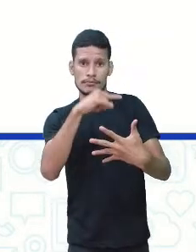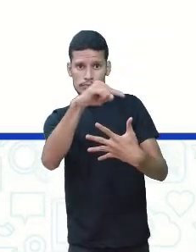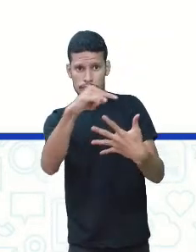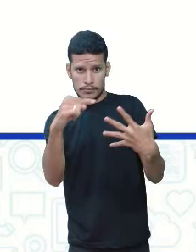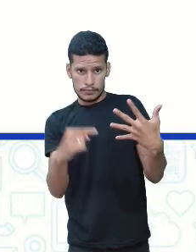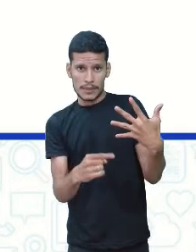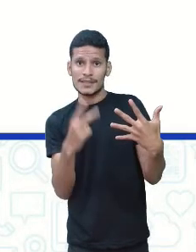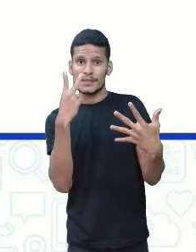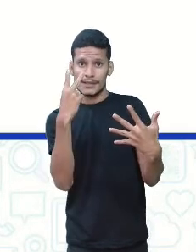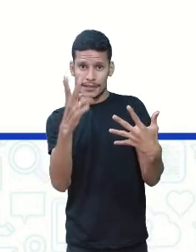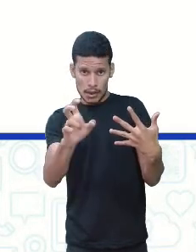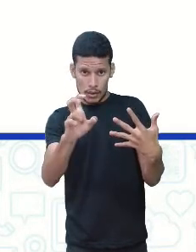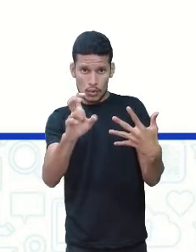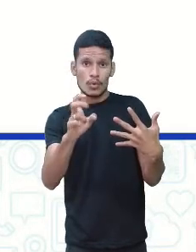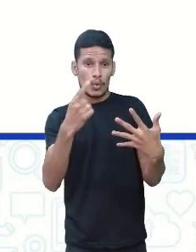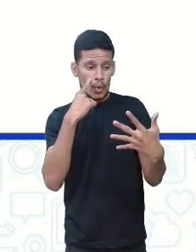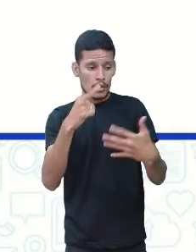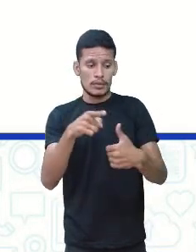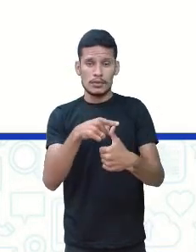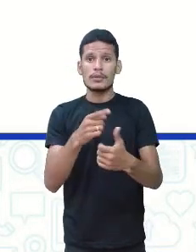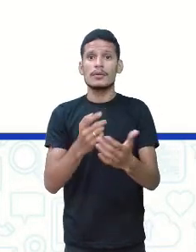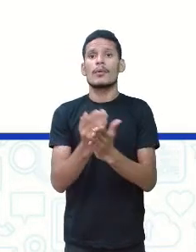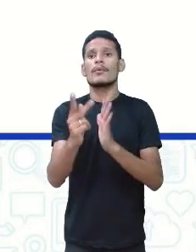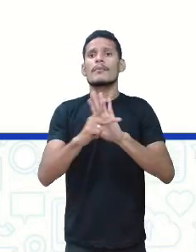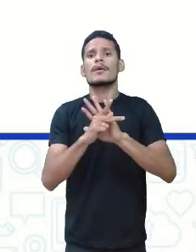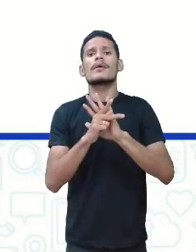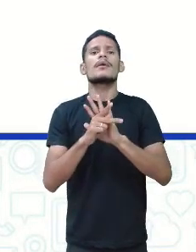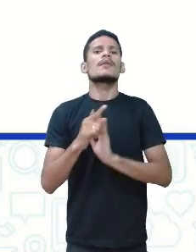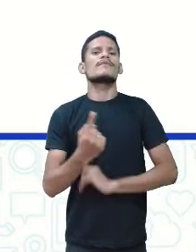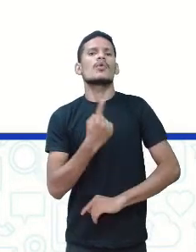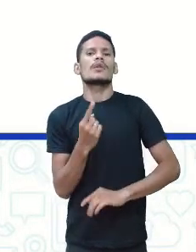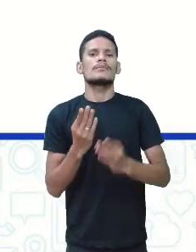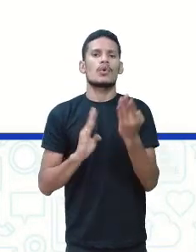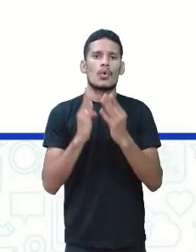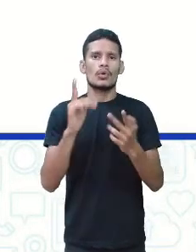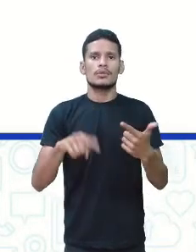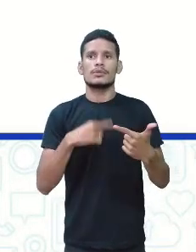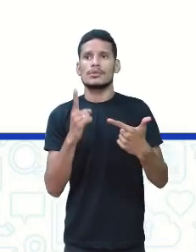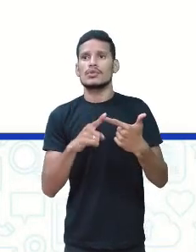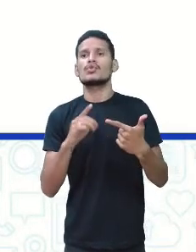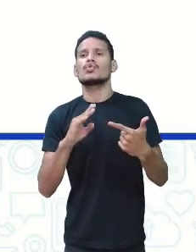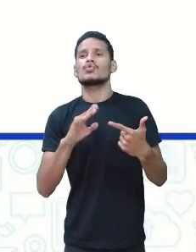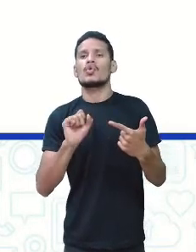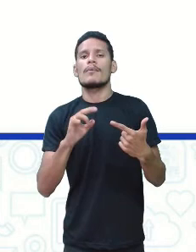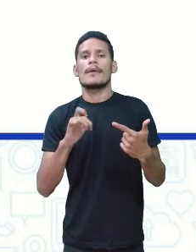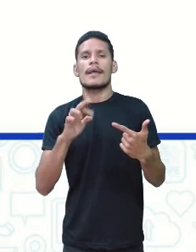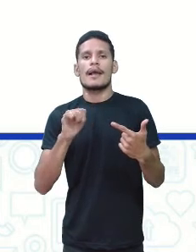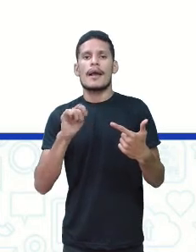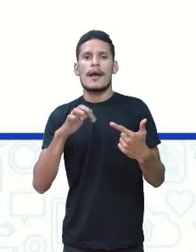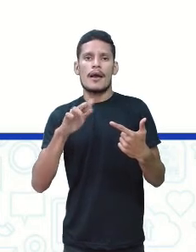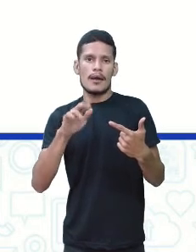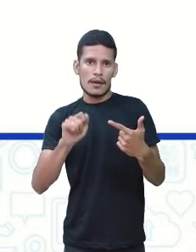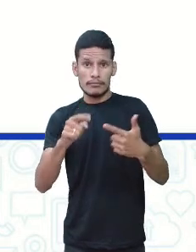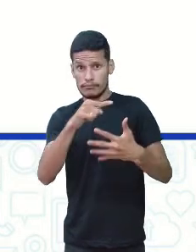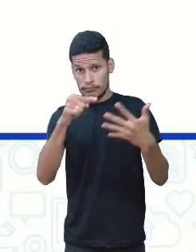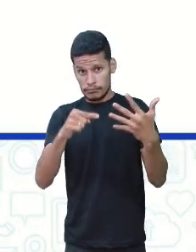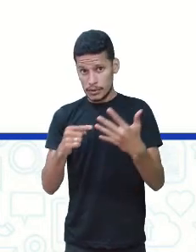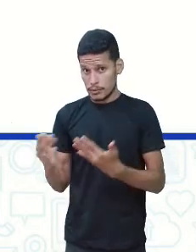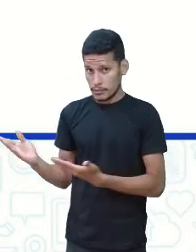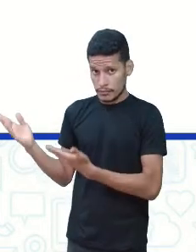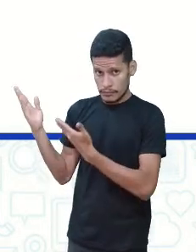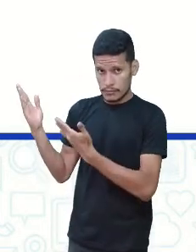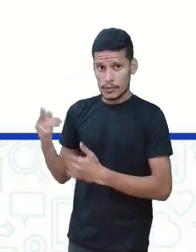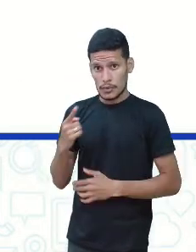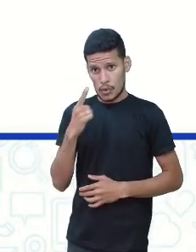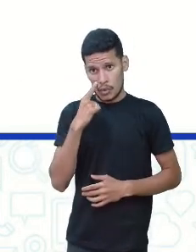treinamento, que é o princípio da individualidade biológica, da sobrecarga crescente, da especificidade, da